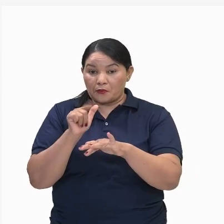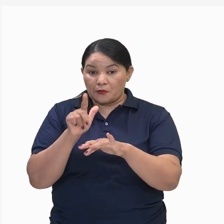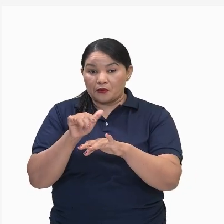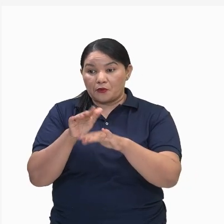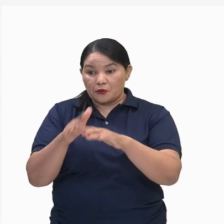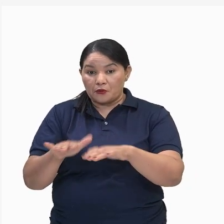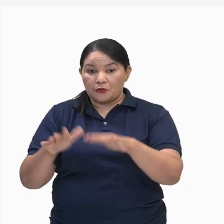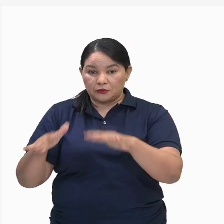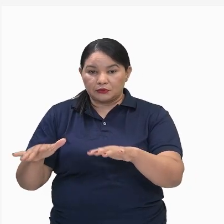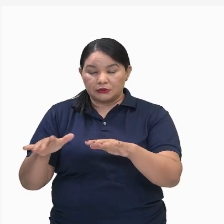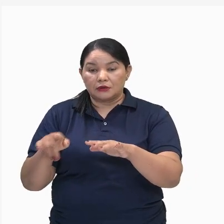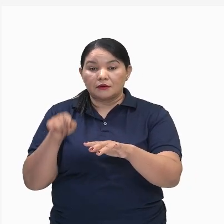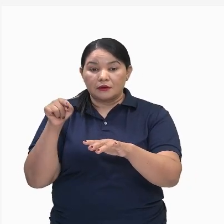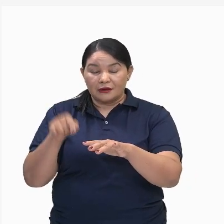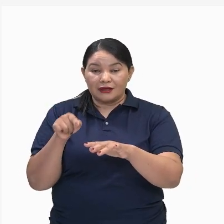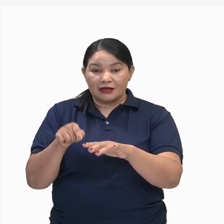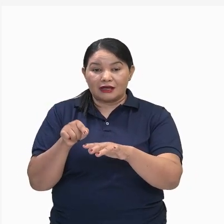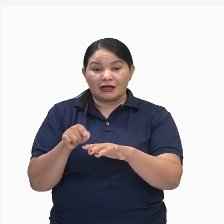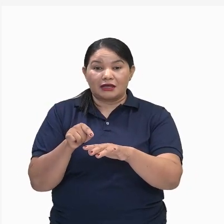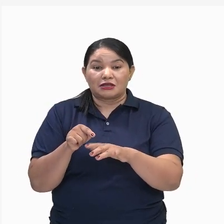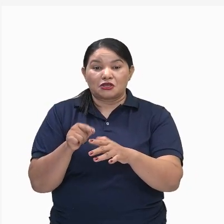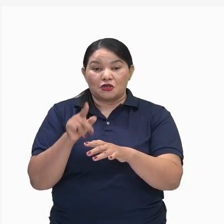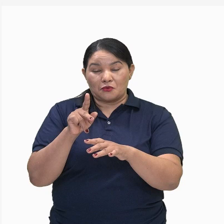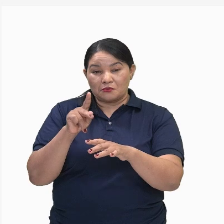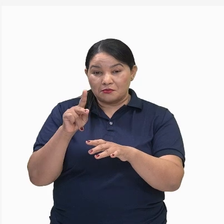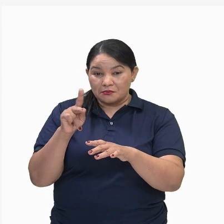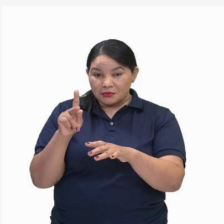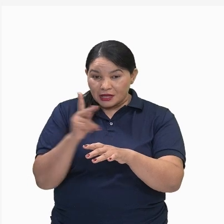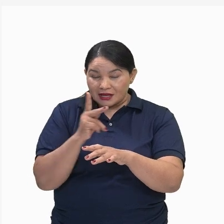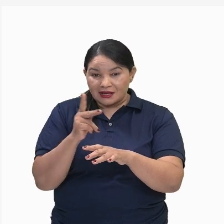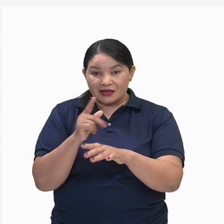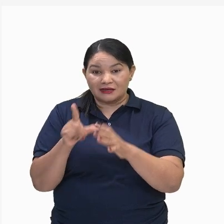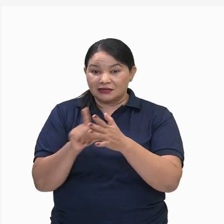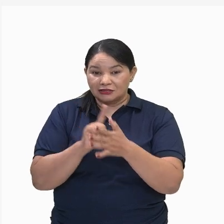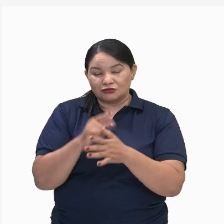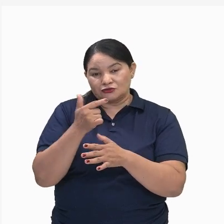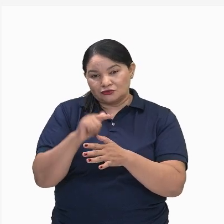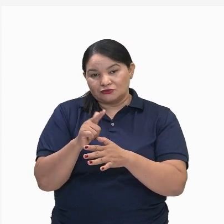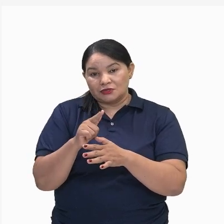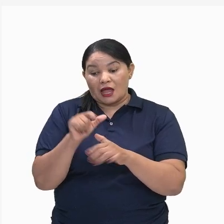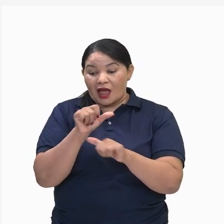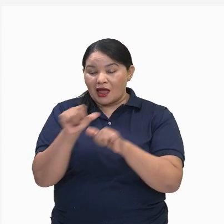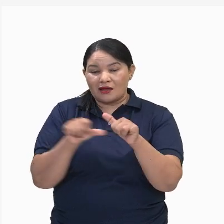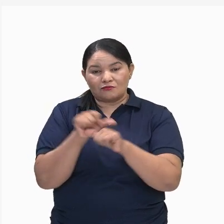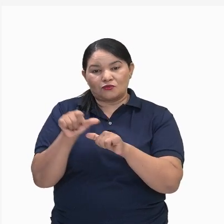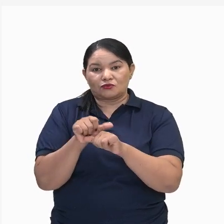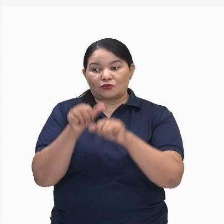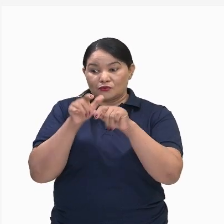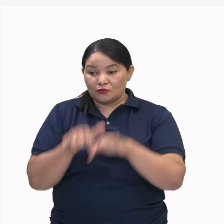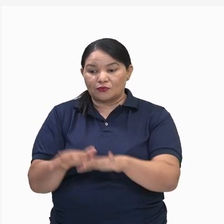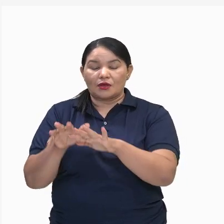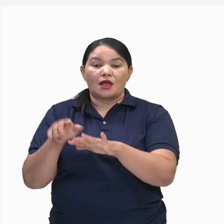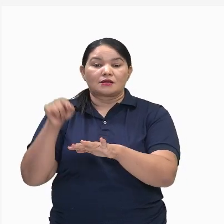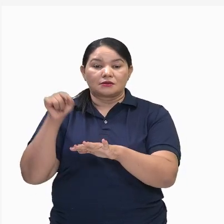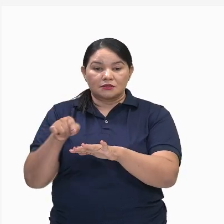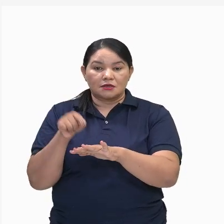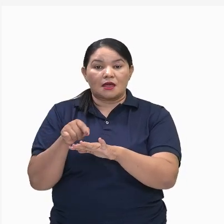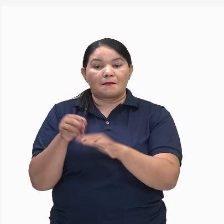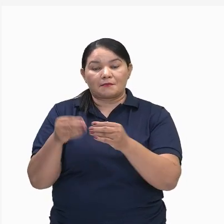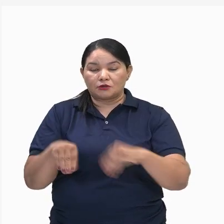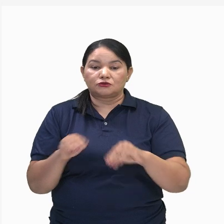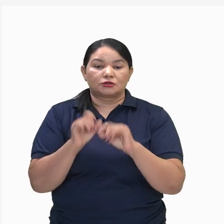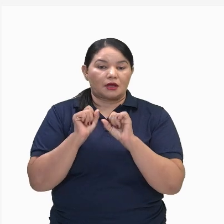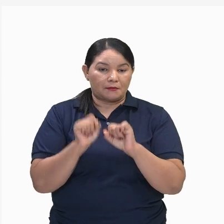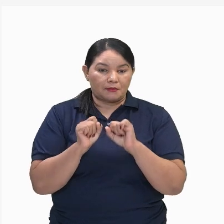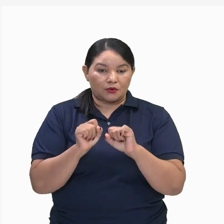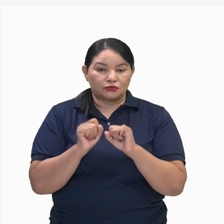mesma temperatura, o mesmo pH que existia antes, então vai afetar ali o ecossistema aquático. Consumo de grandes quantidades